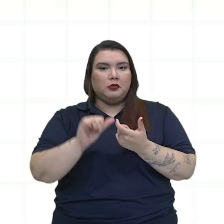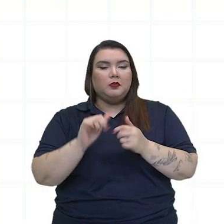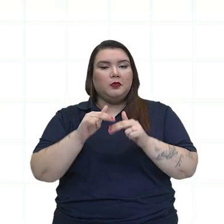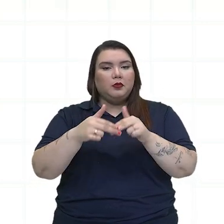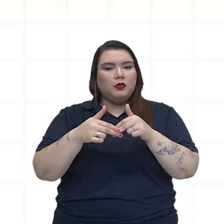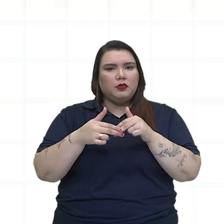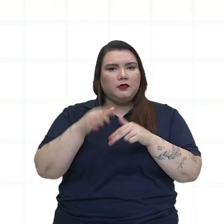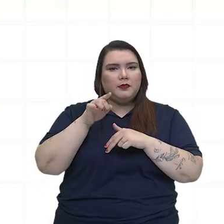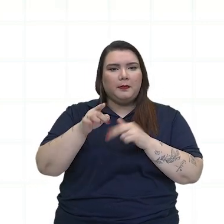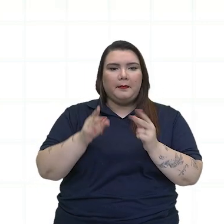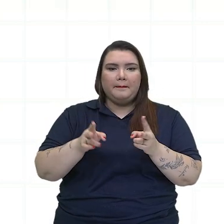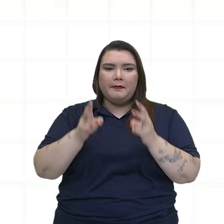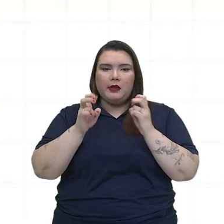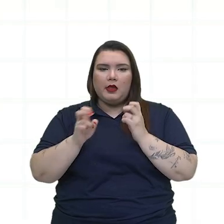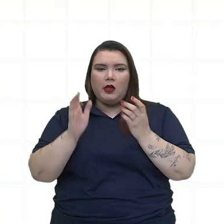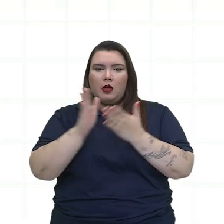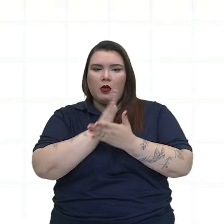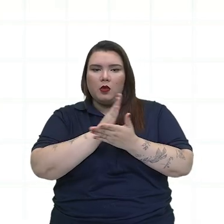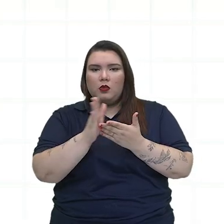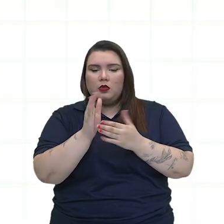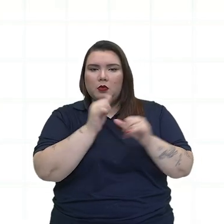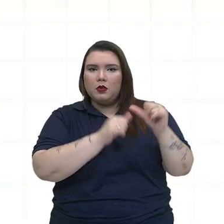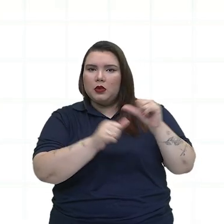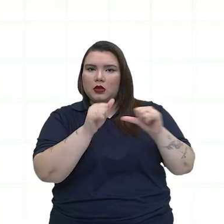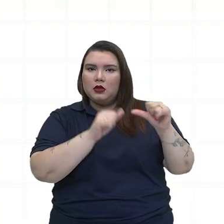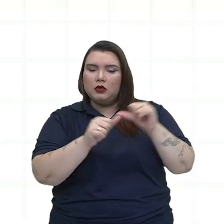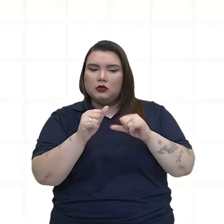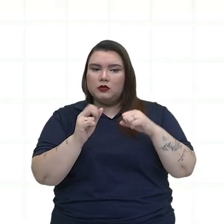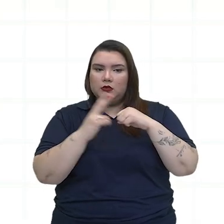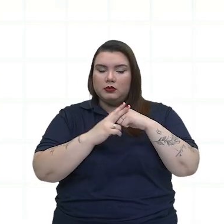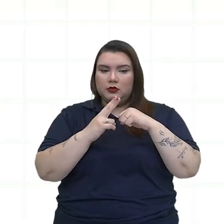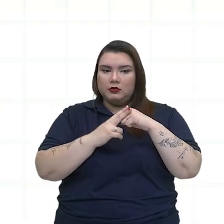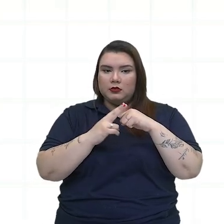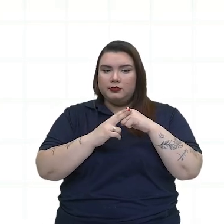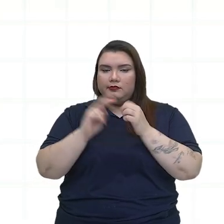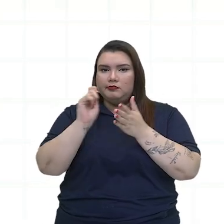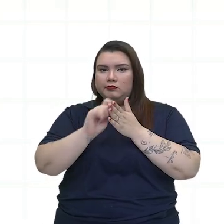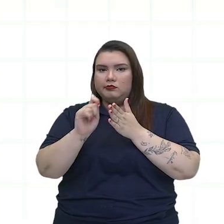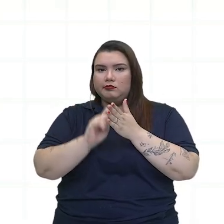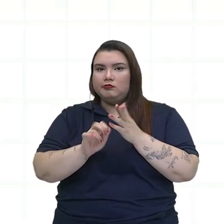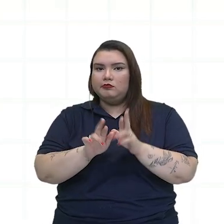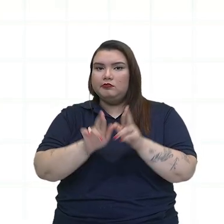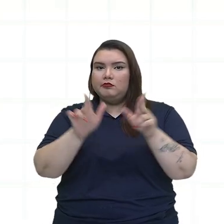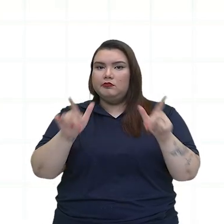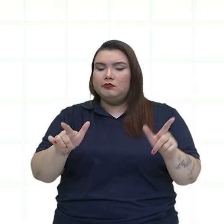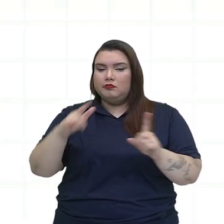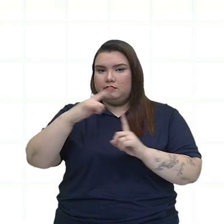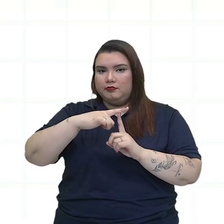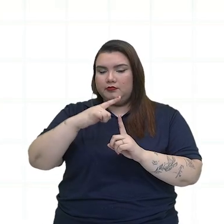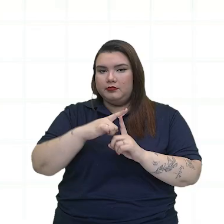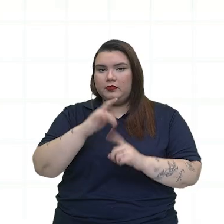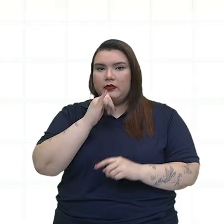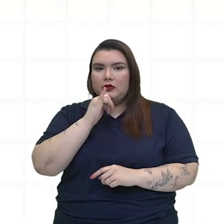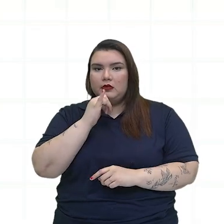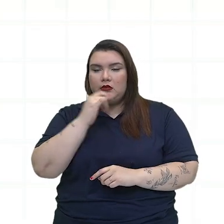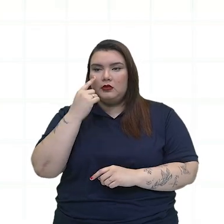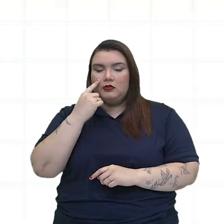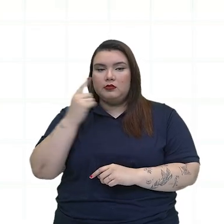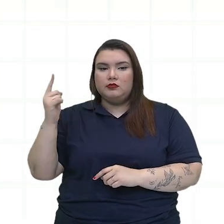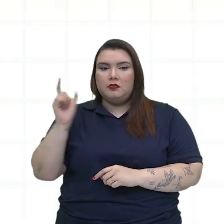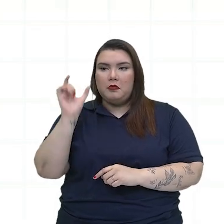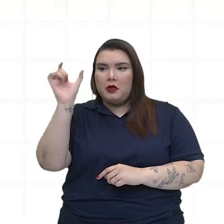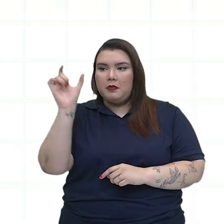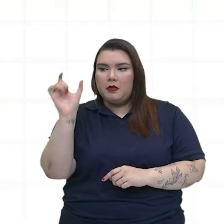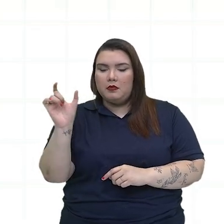que você vai perceber algumas flexões nele. Ele está escrito de forma diferente. Enquanto aqui, por exemplo,